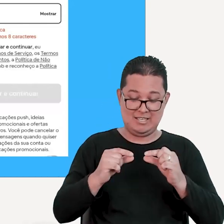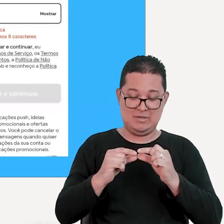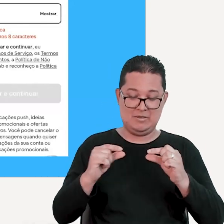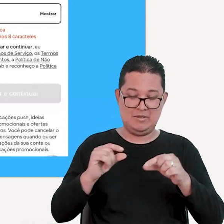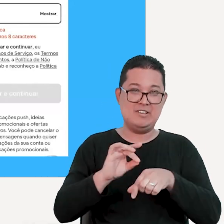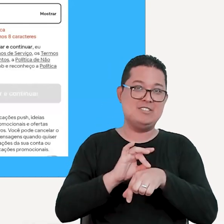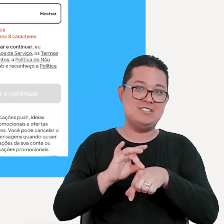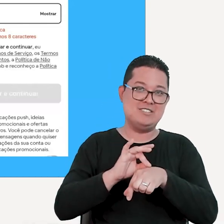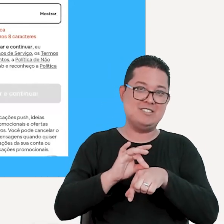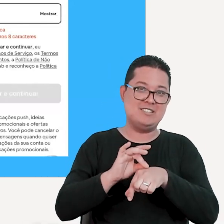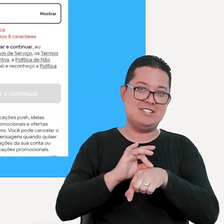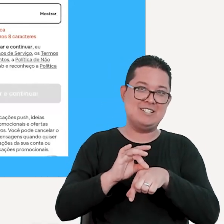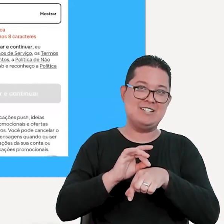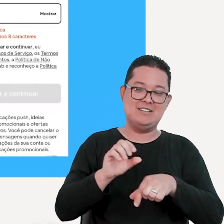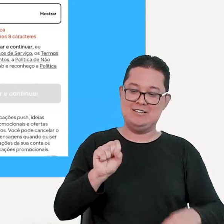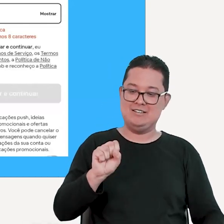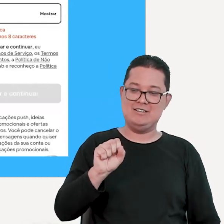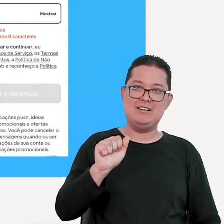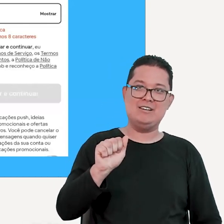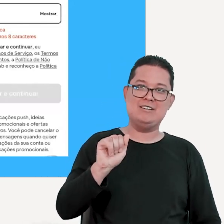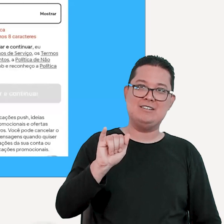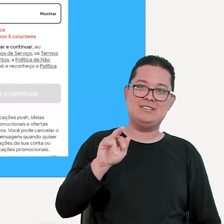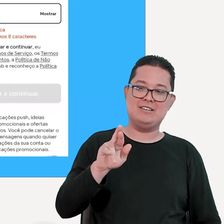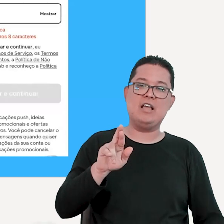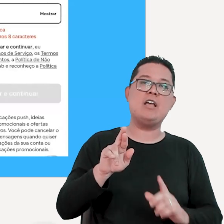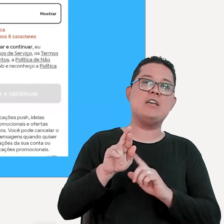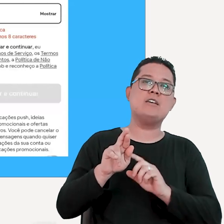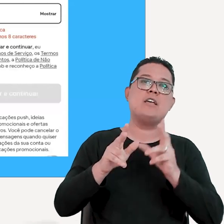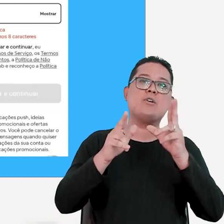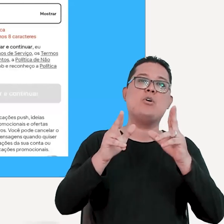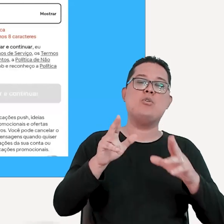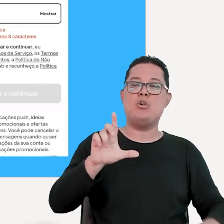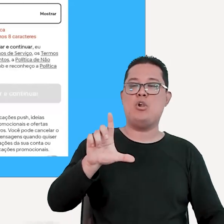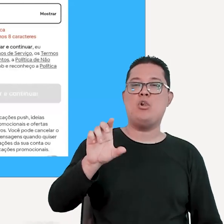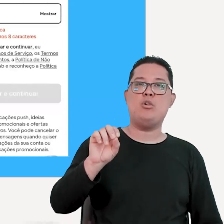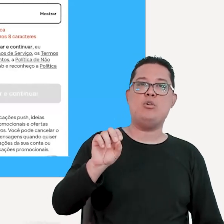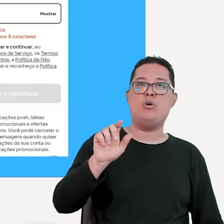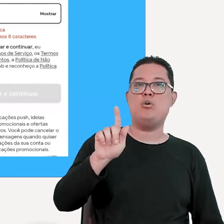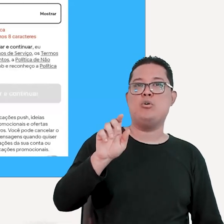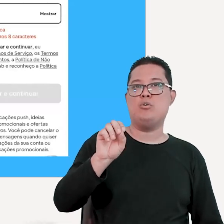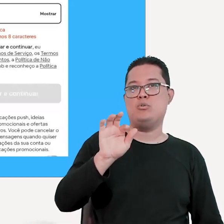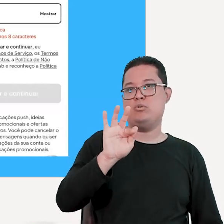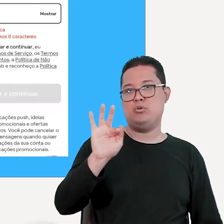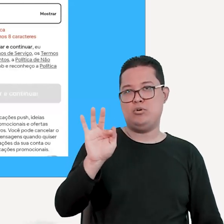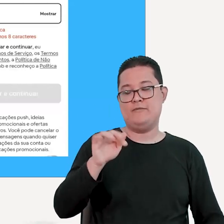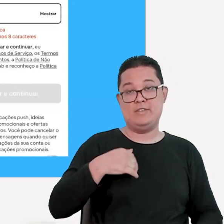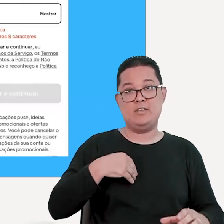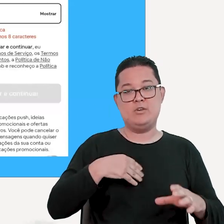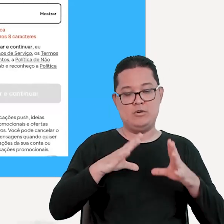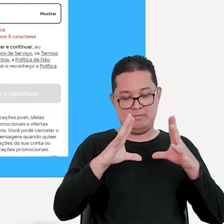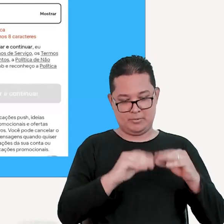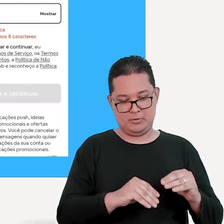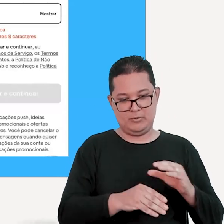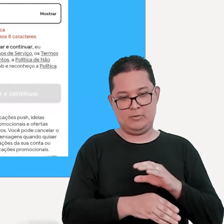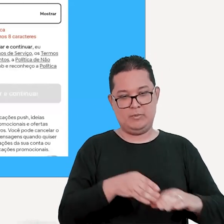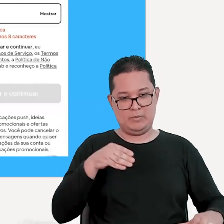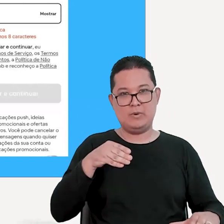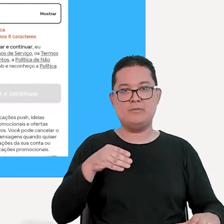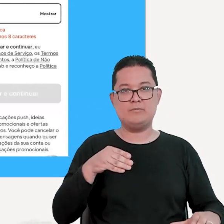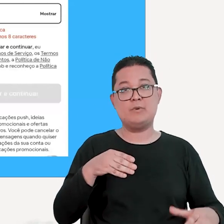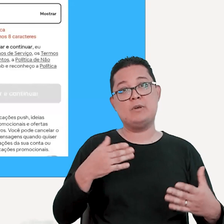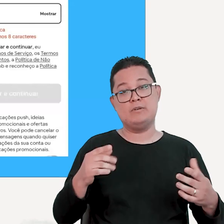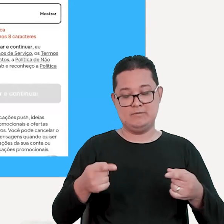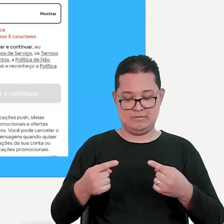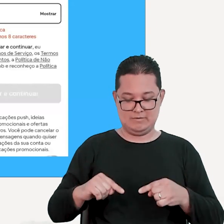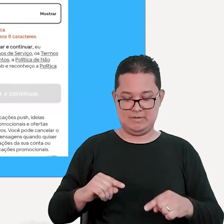conta, eu estou me deslogando, eu estou saindo da minha conta. E se eu clicar em cancelar, eu estou apenas fechando este